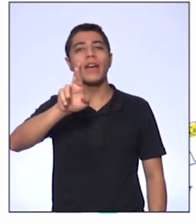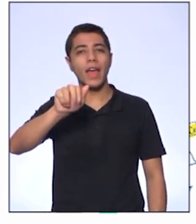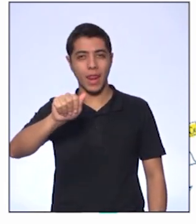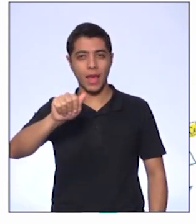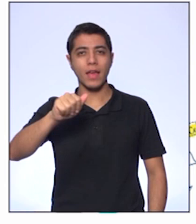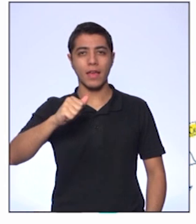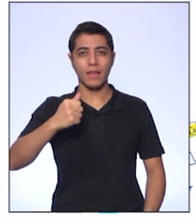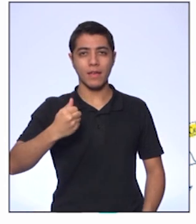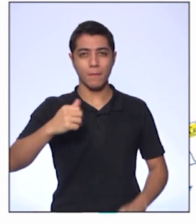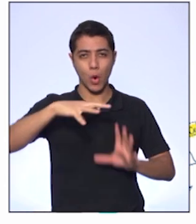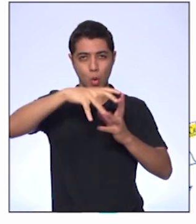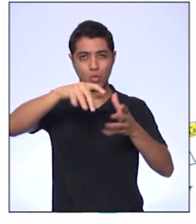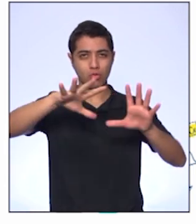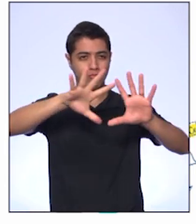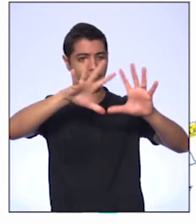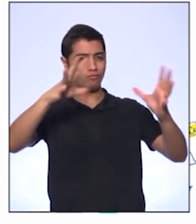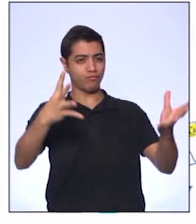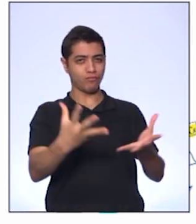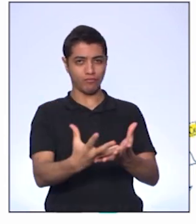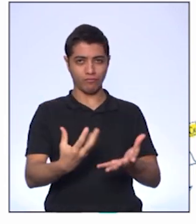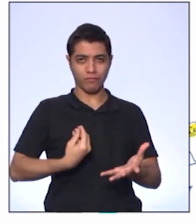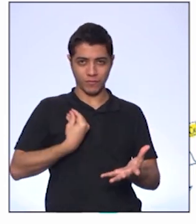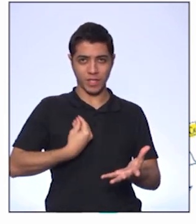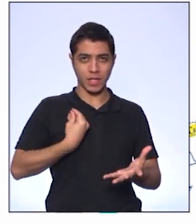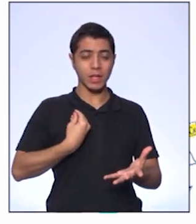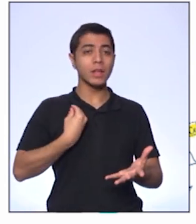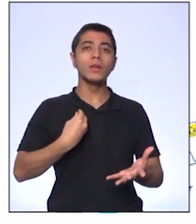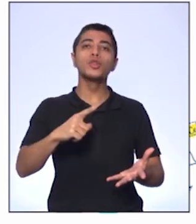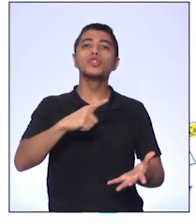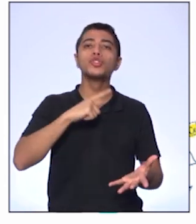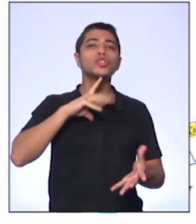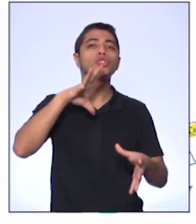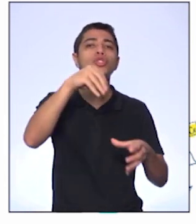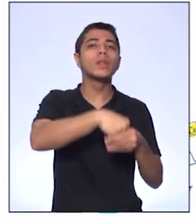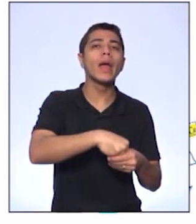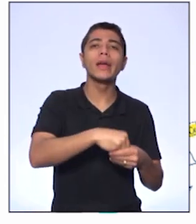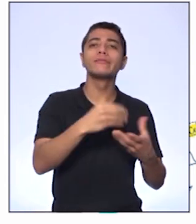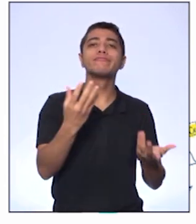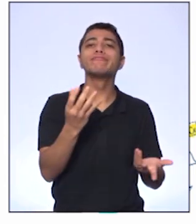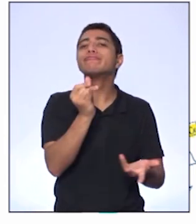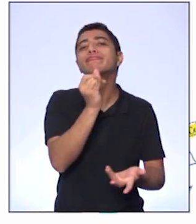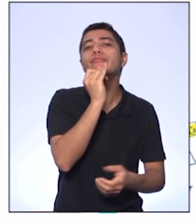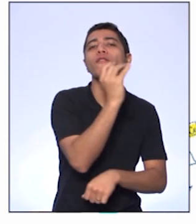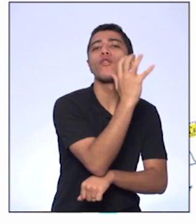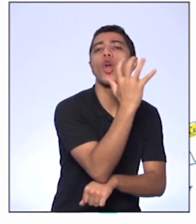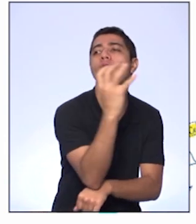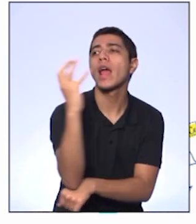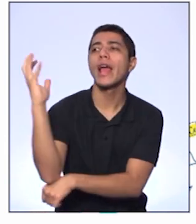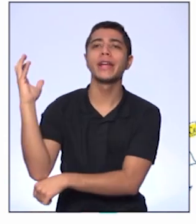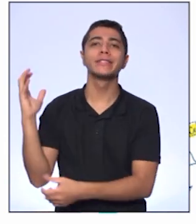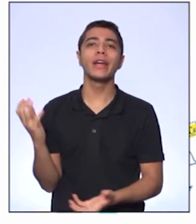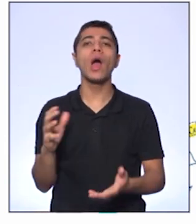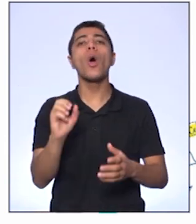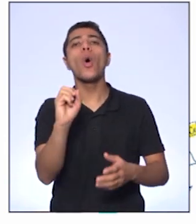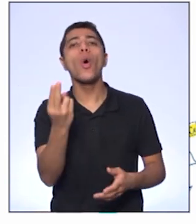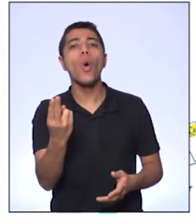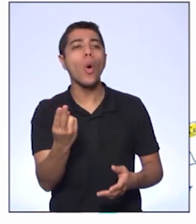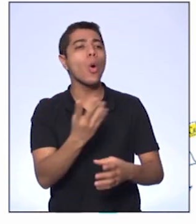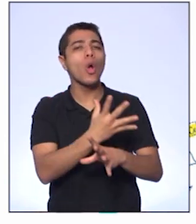menores, chamadas ecossistemas, que podem ser uma floresta, um deserto e até um lago. Um ecossistema